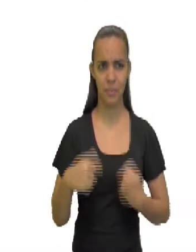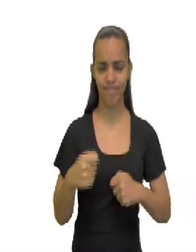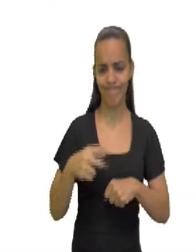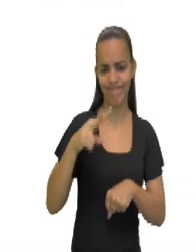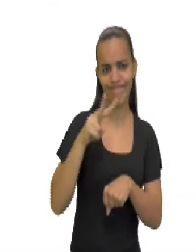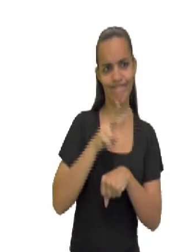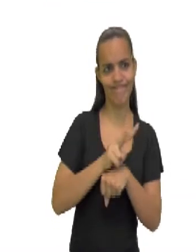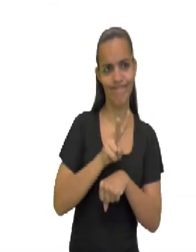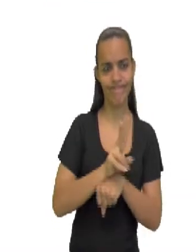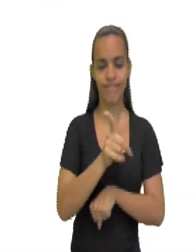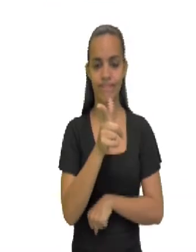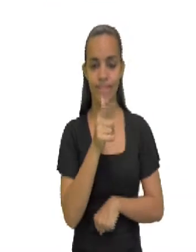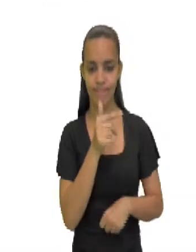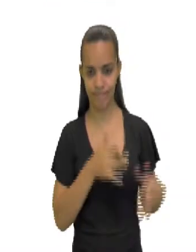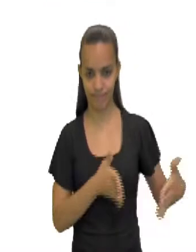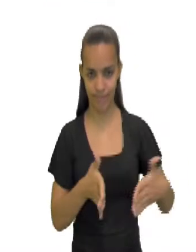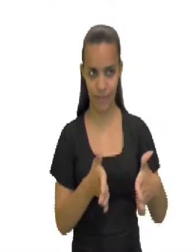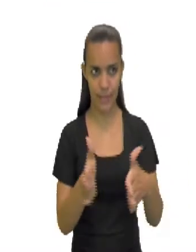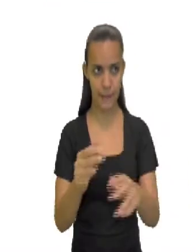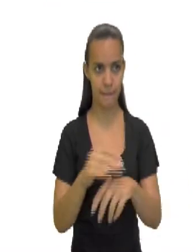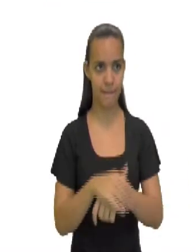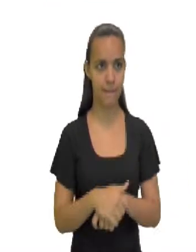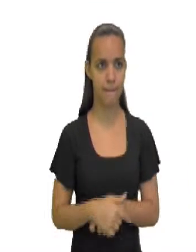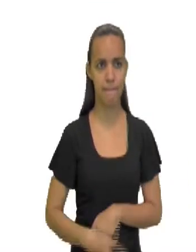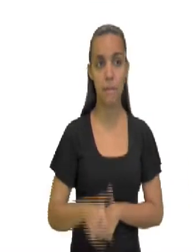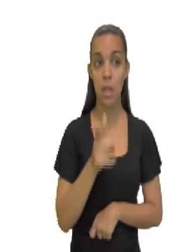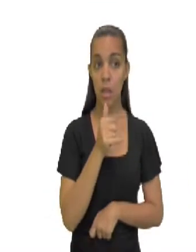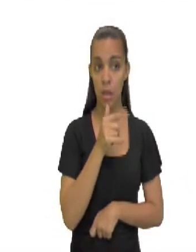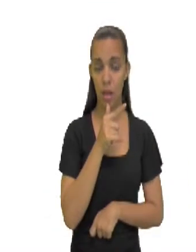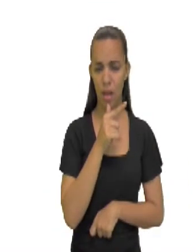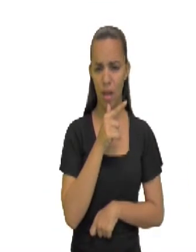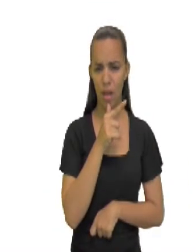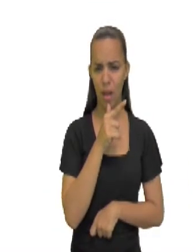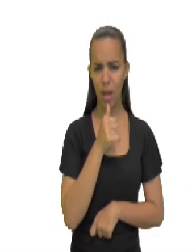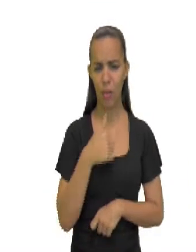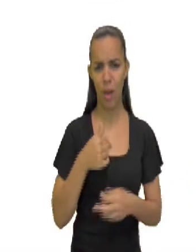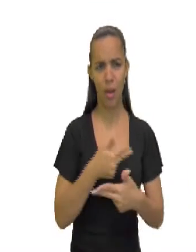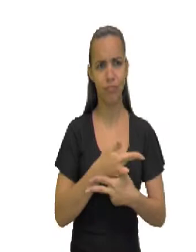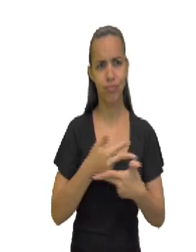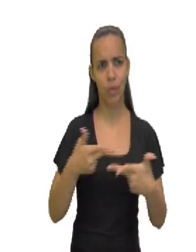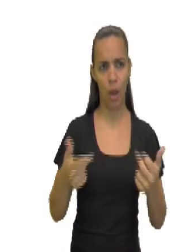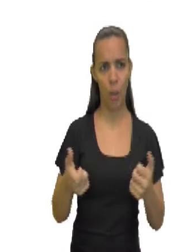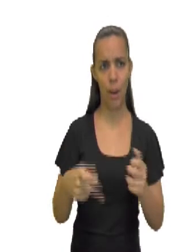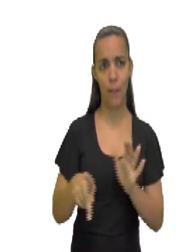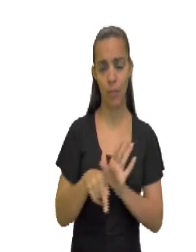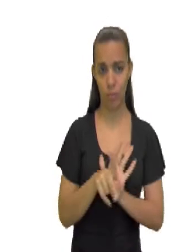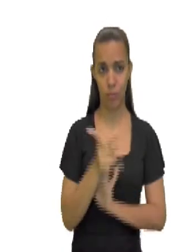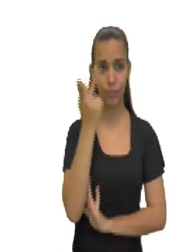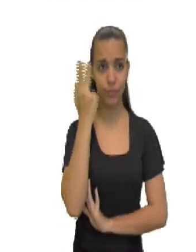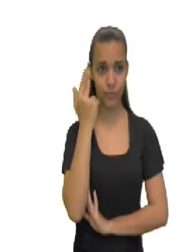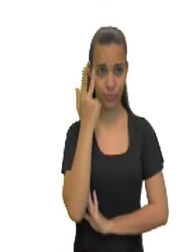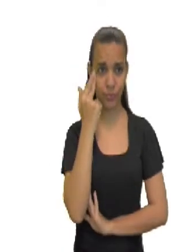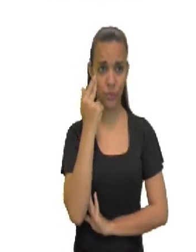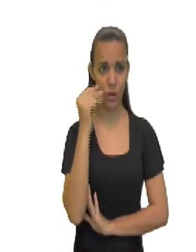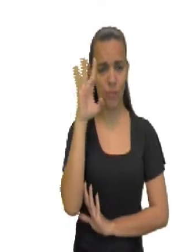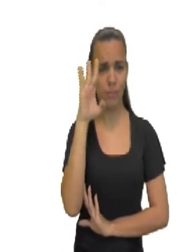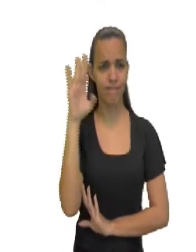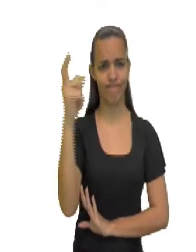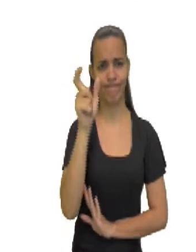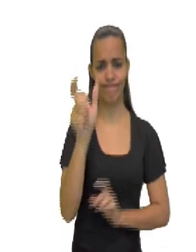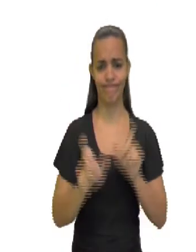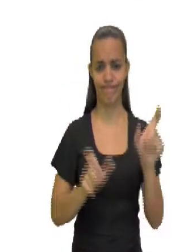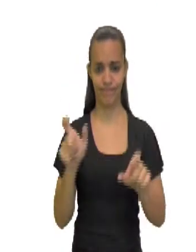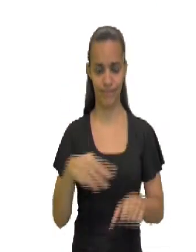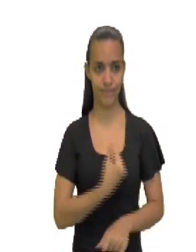os rios. A água é um elemento da natureza fundamental para os seres vivos. As águas dos